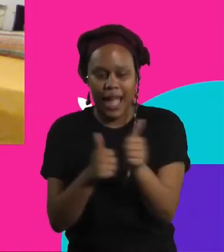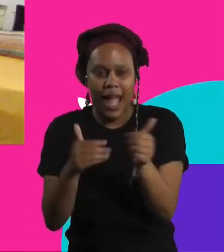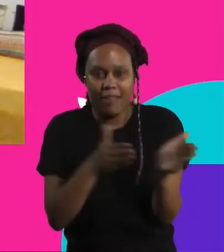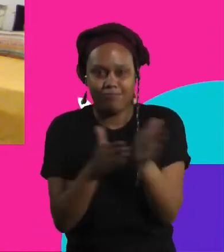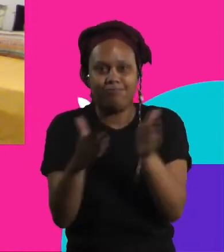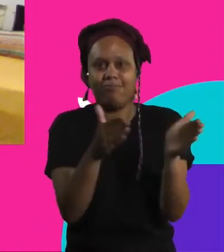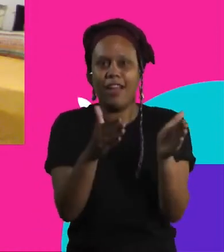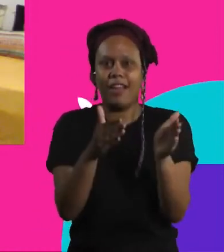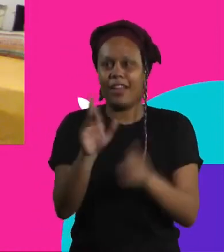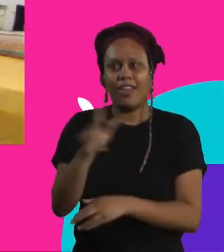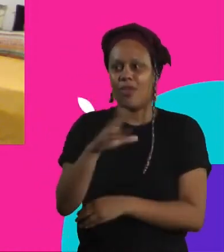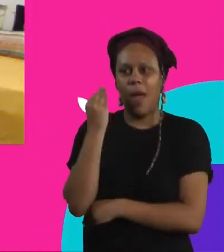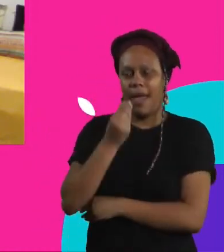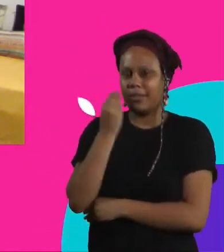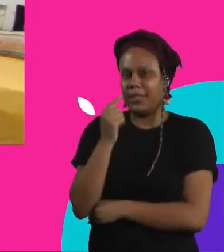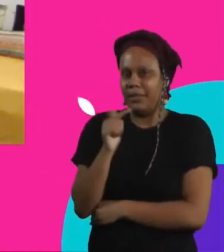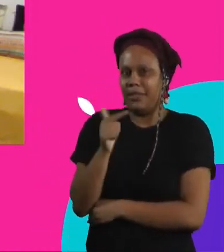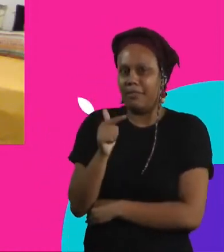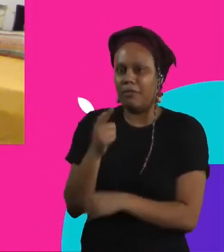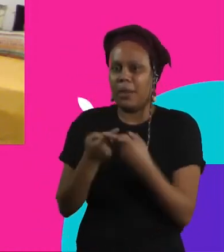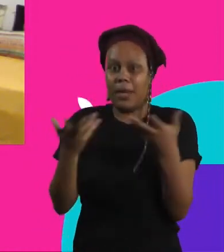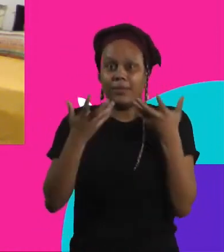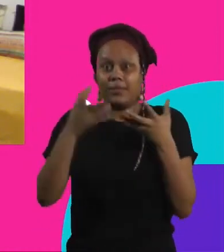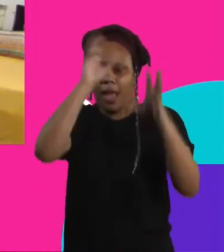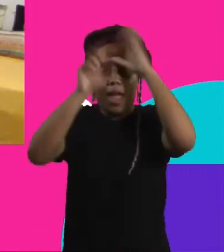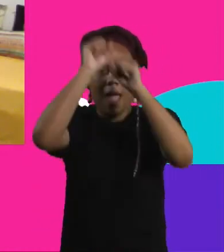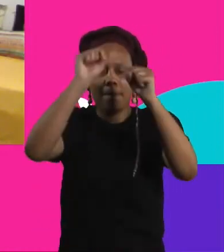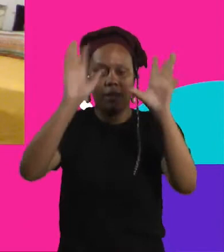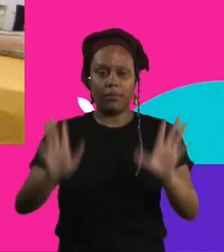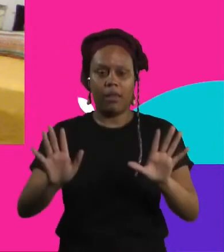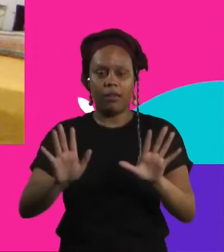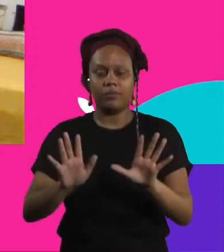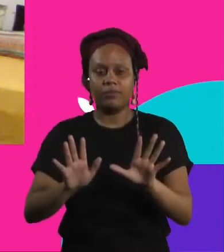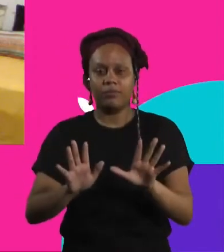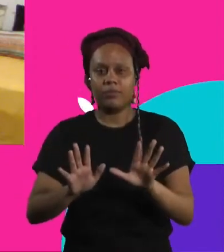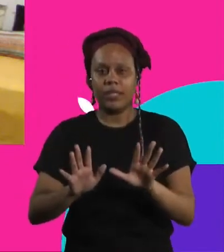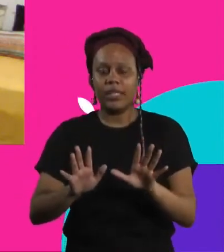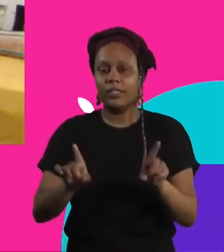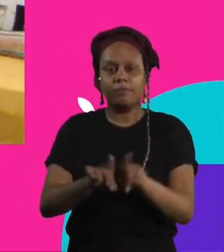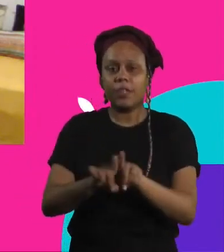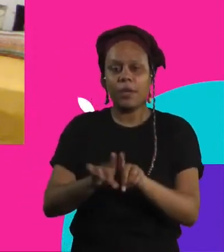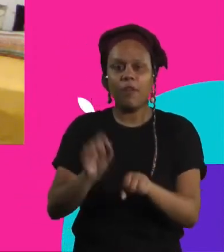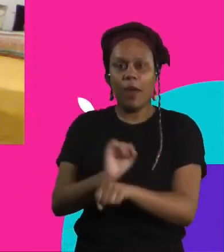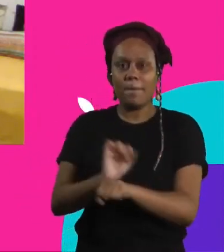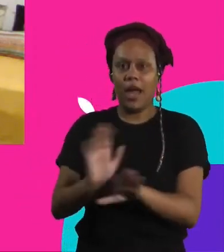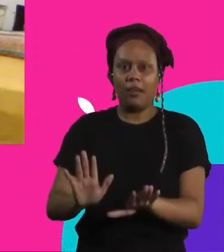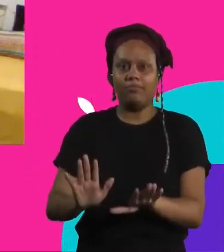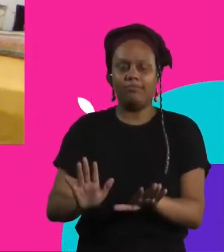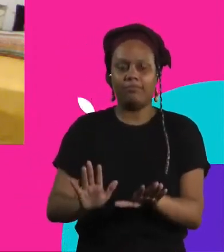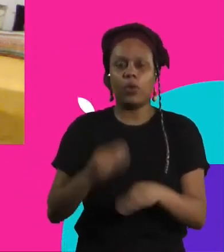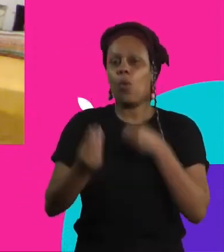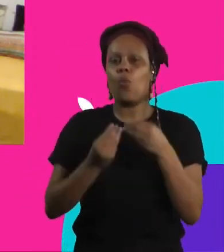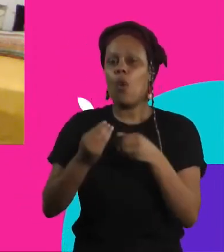nova jornada, né, mas quer muito aprender, mas também não é experiente, mas também não está se aposentando. Que dica também você poderia